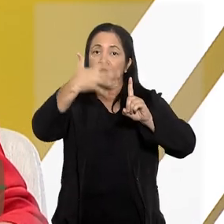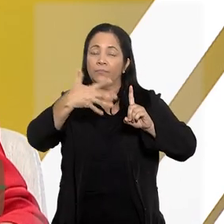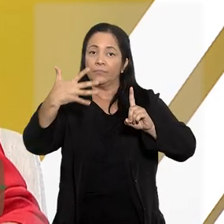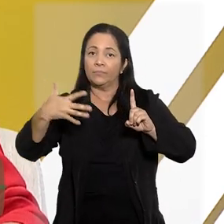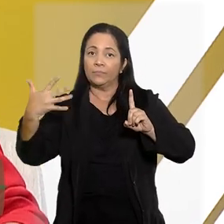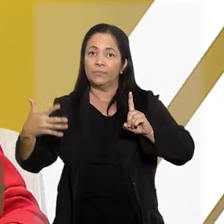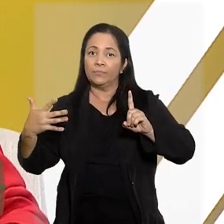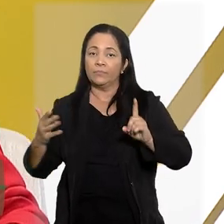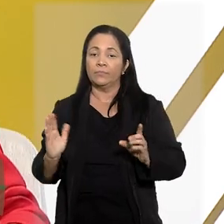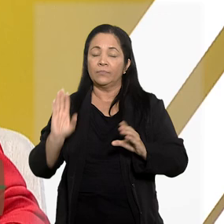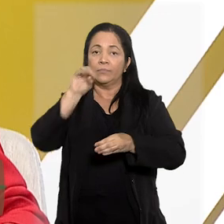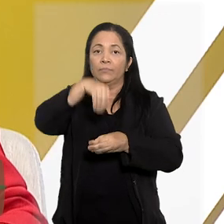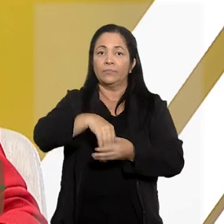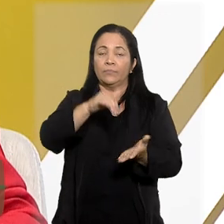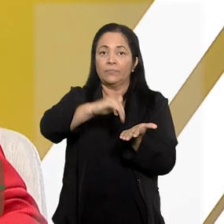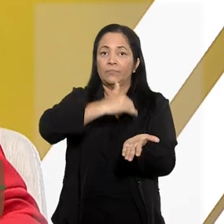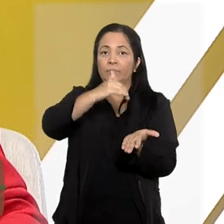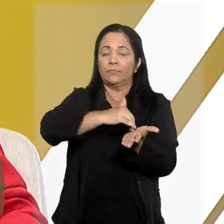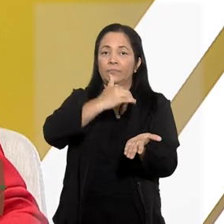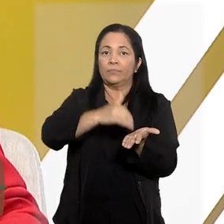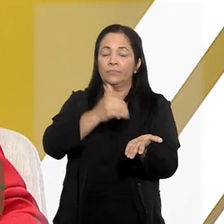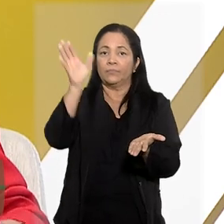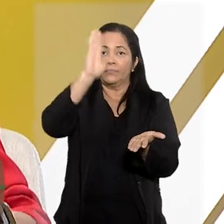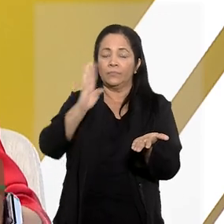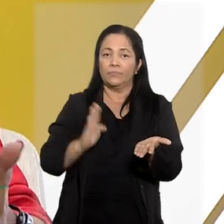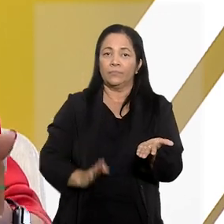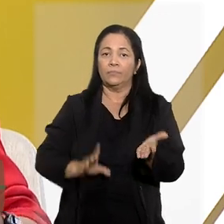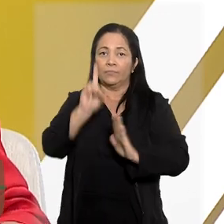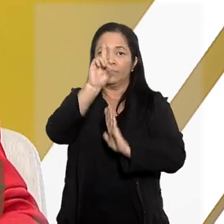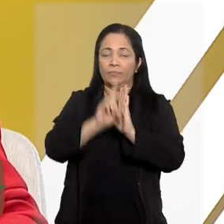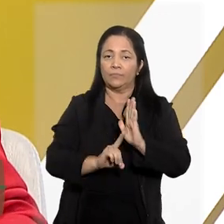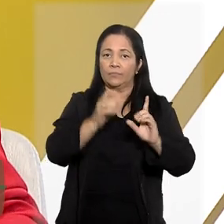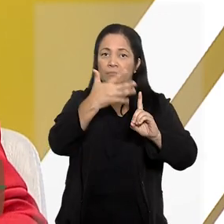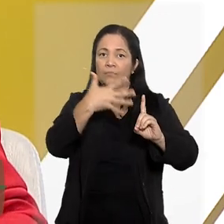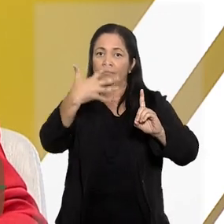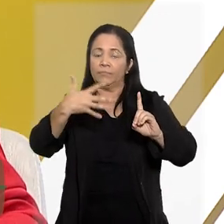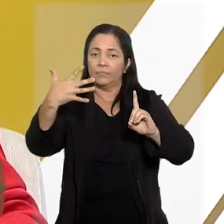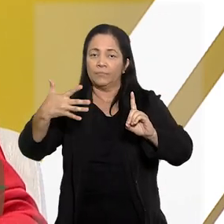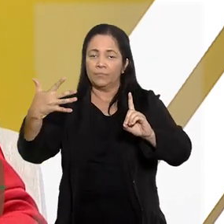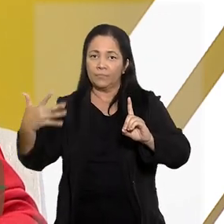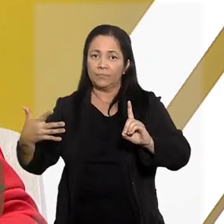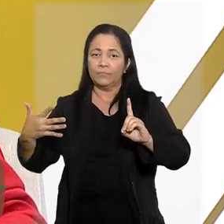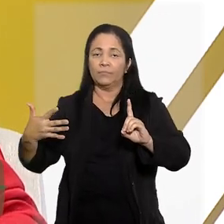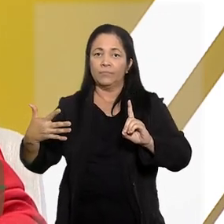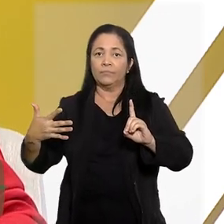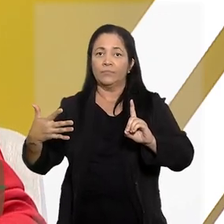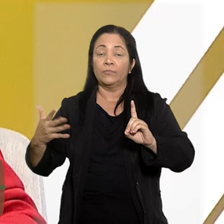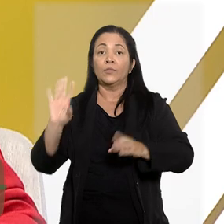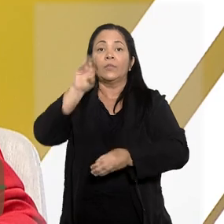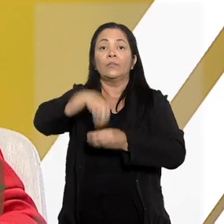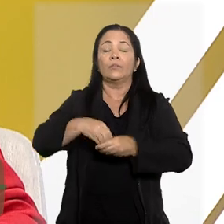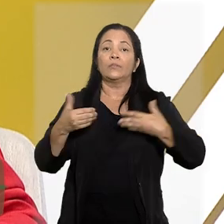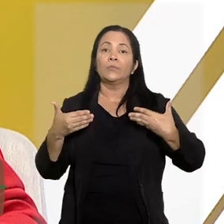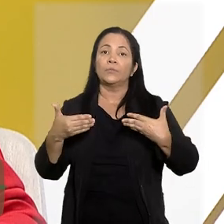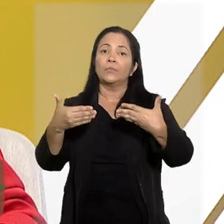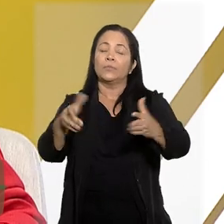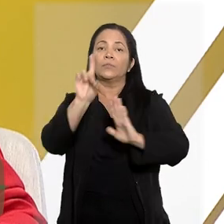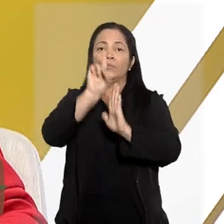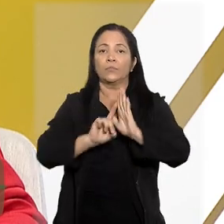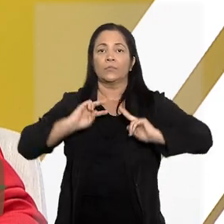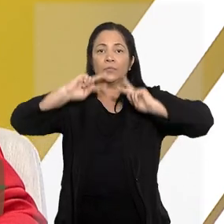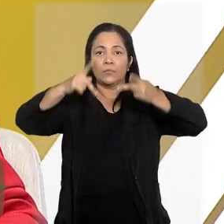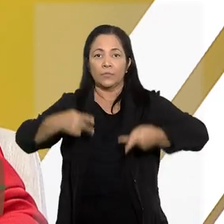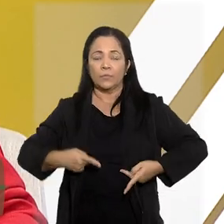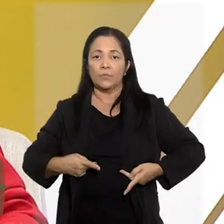LGBTQIA+, da Secretaria Nacional de Direitos das Pessoas LGBTQIA+, que integra o Ministério dos Direitos Humanos e